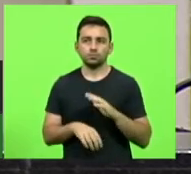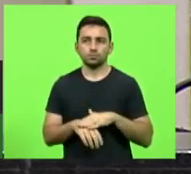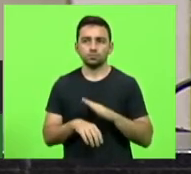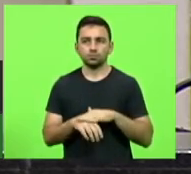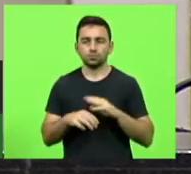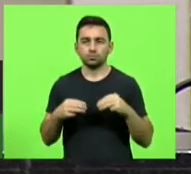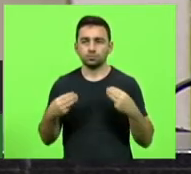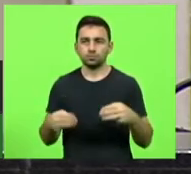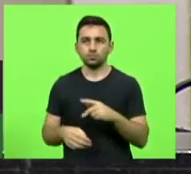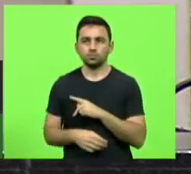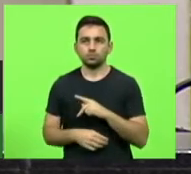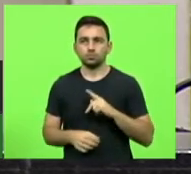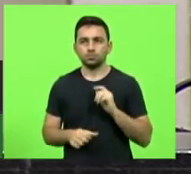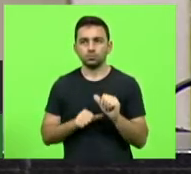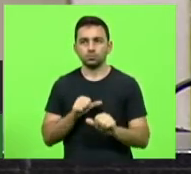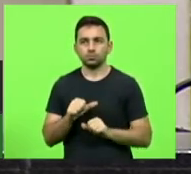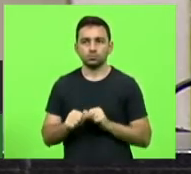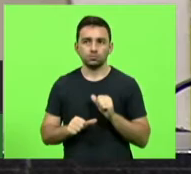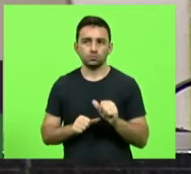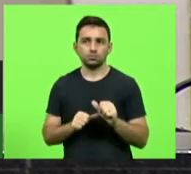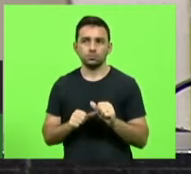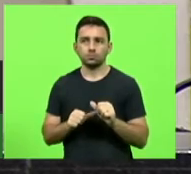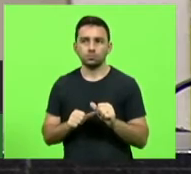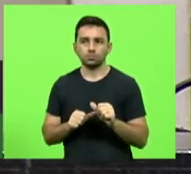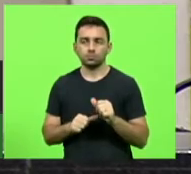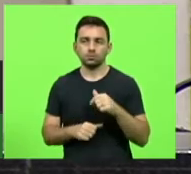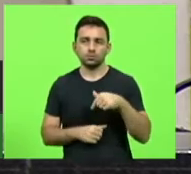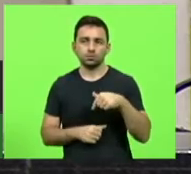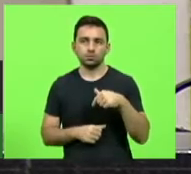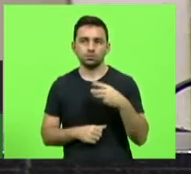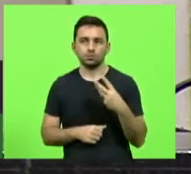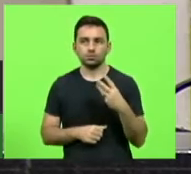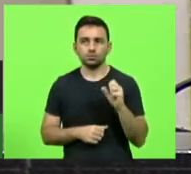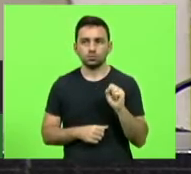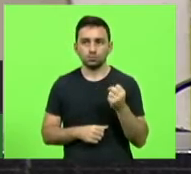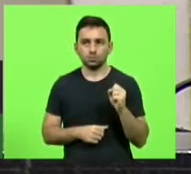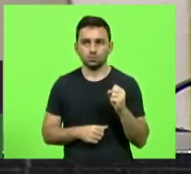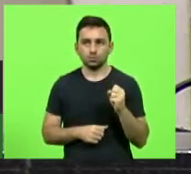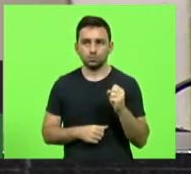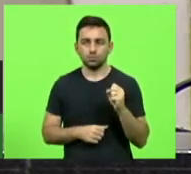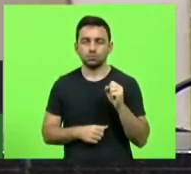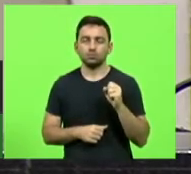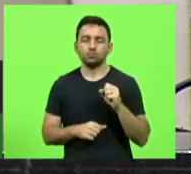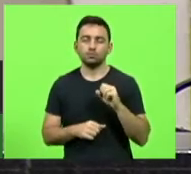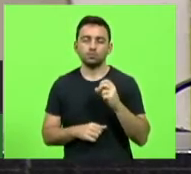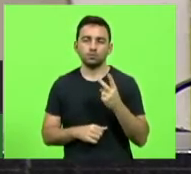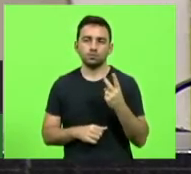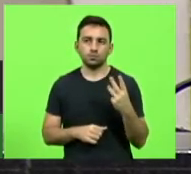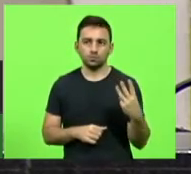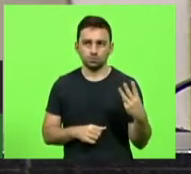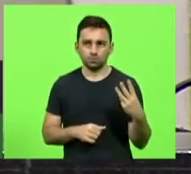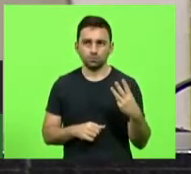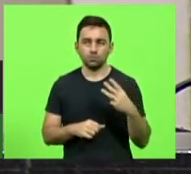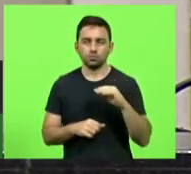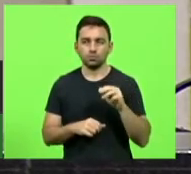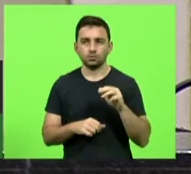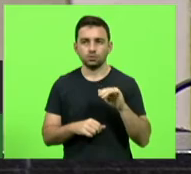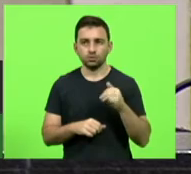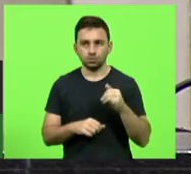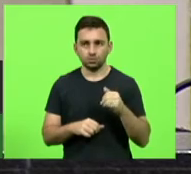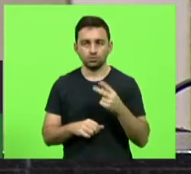Público, altera dispositivo da lei complementar 738, de 23 de janeiro de 2019. Em